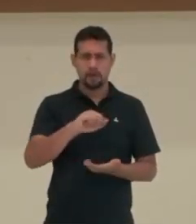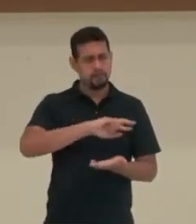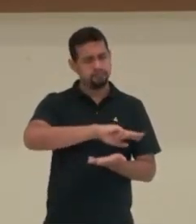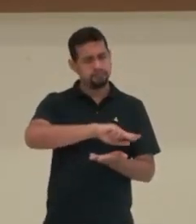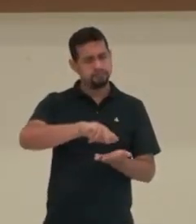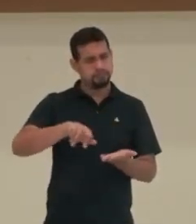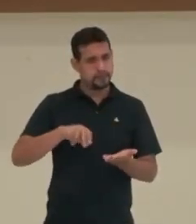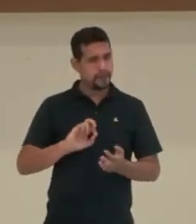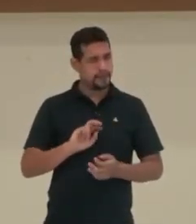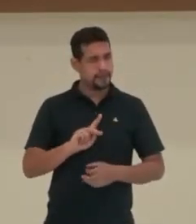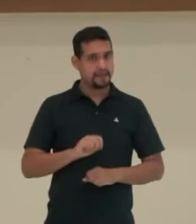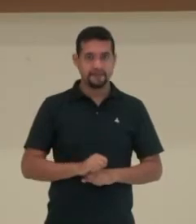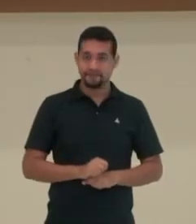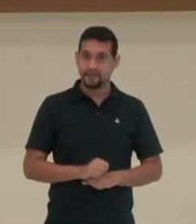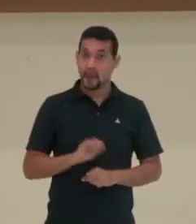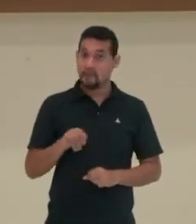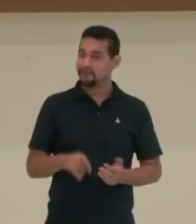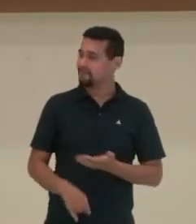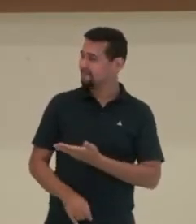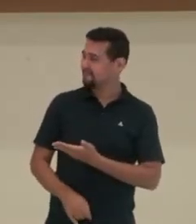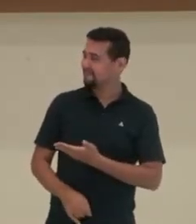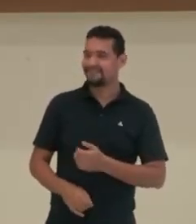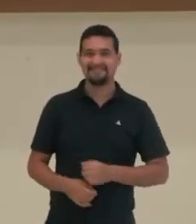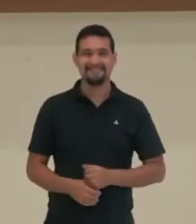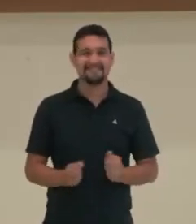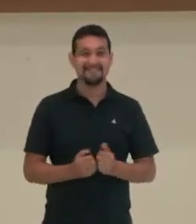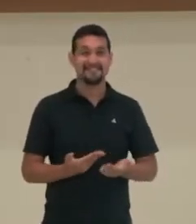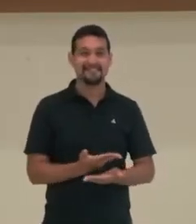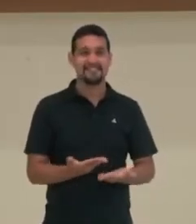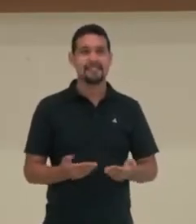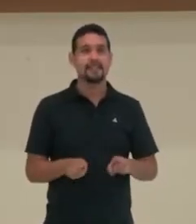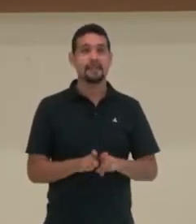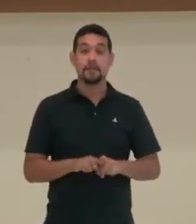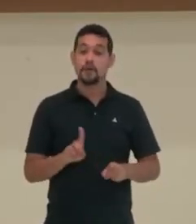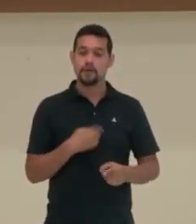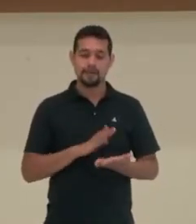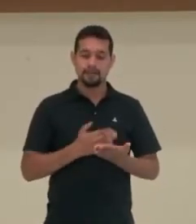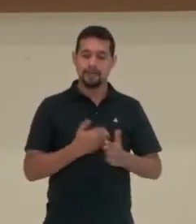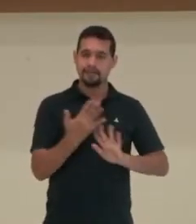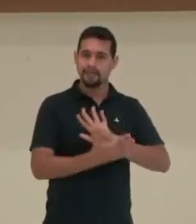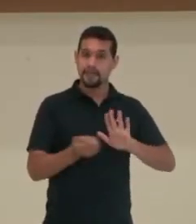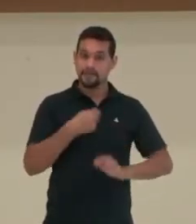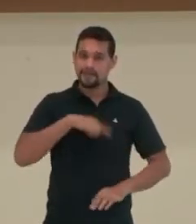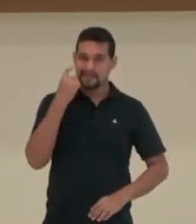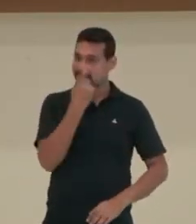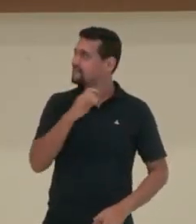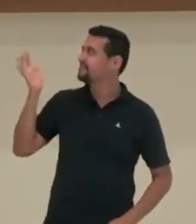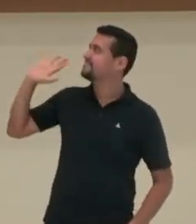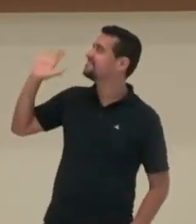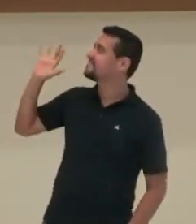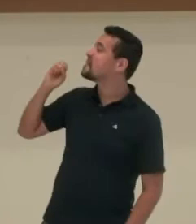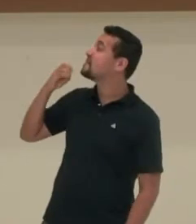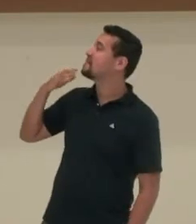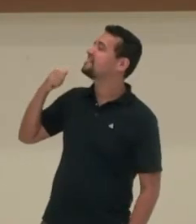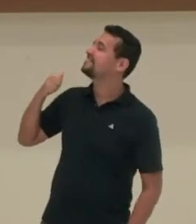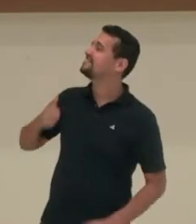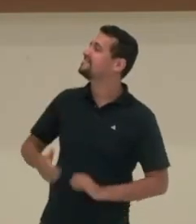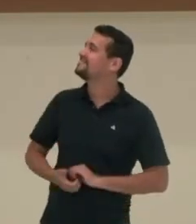e repente. Prof. Rutineia, aqui com vocês, e o nosso querido intérprete, Kelvin, aqui com a gente. Oi,